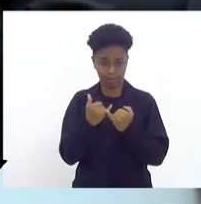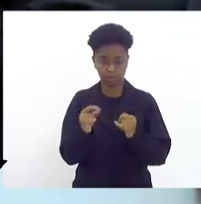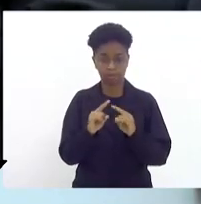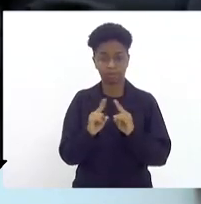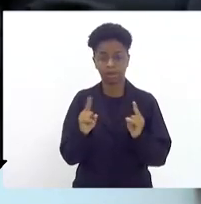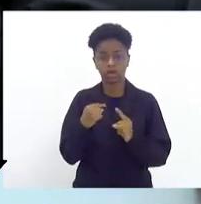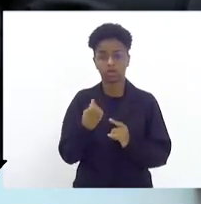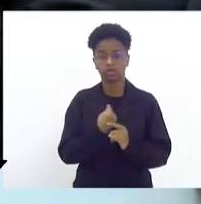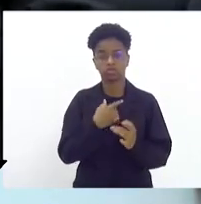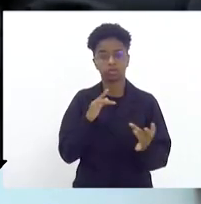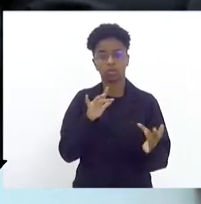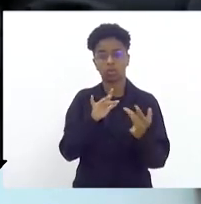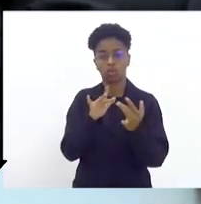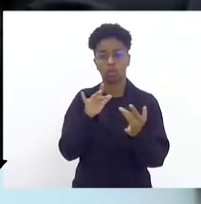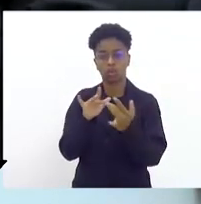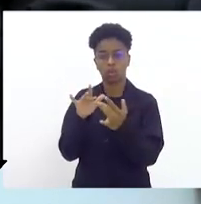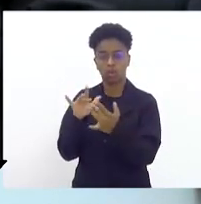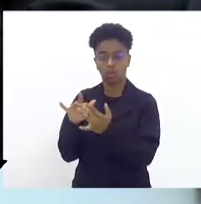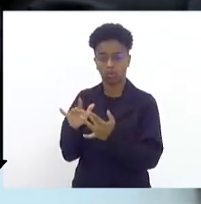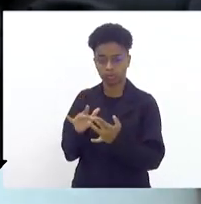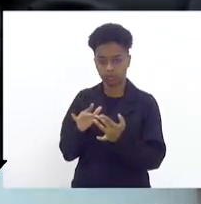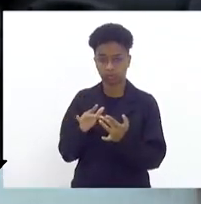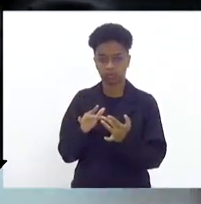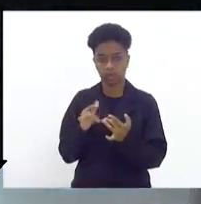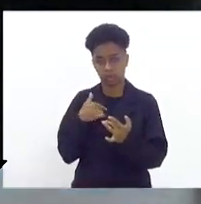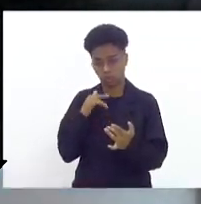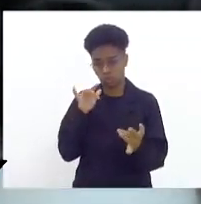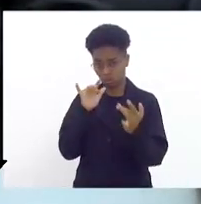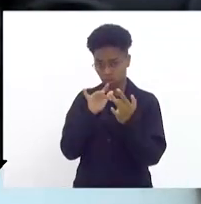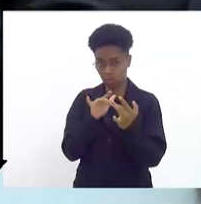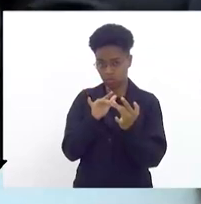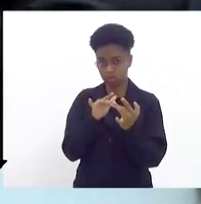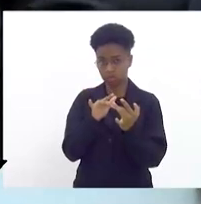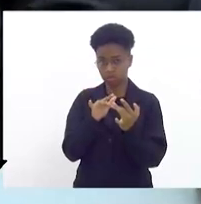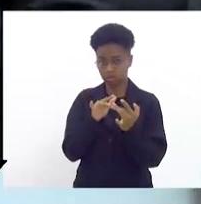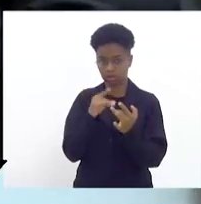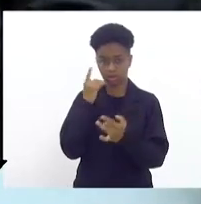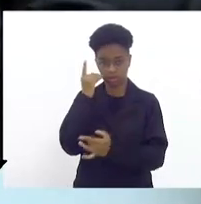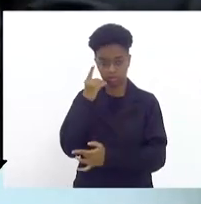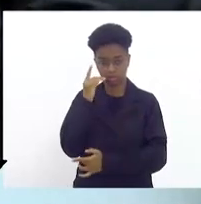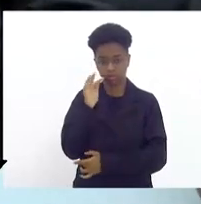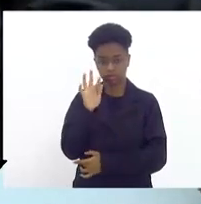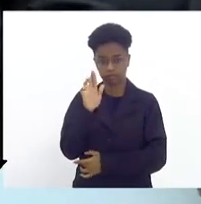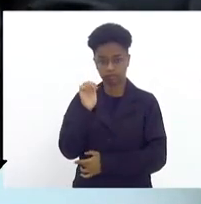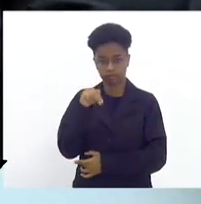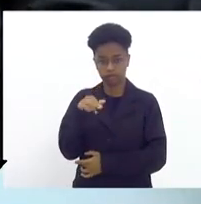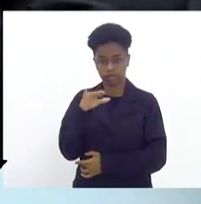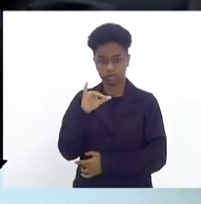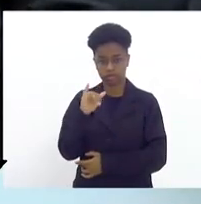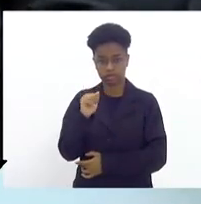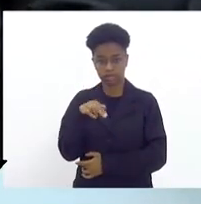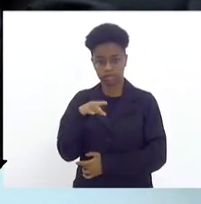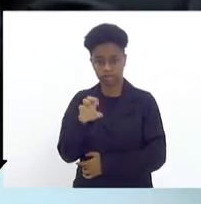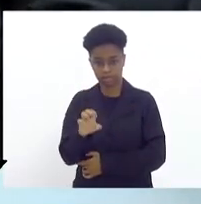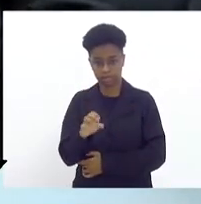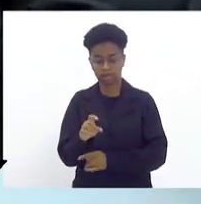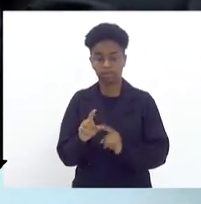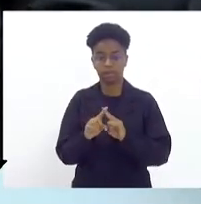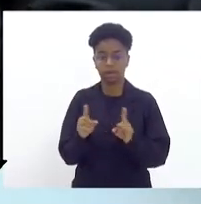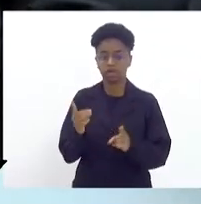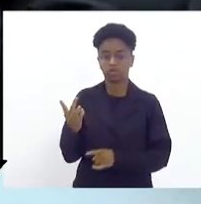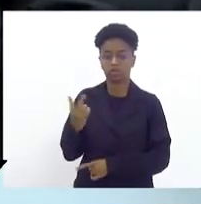mandato entrou em contato com o mandato. Eu entrei em contato com a deputada Franciane Mota e os nossos